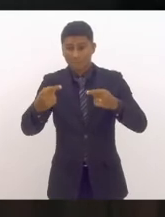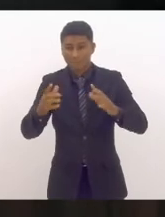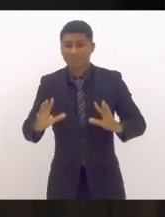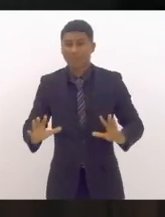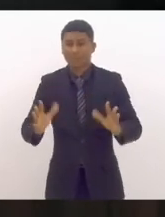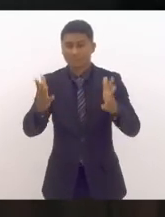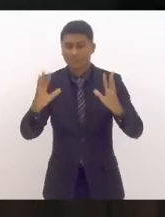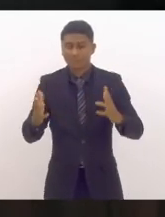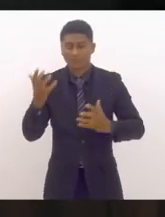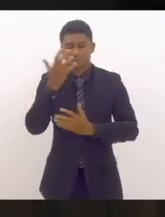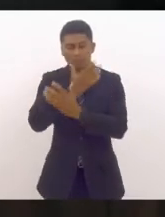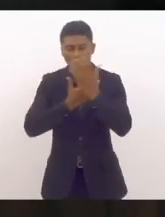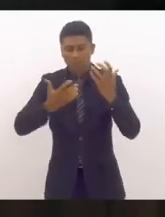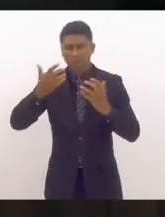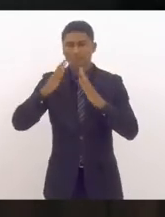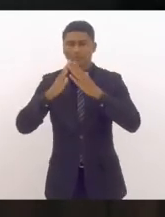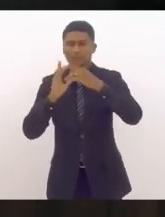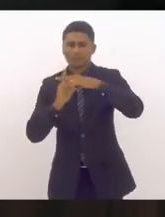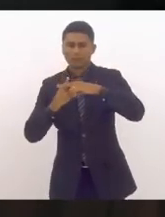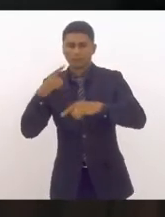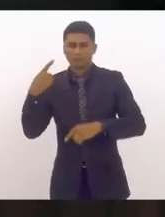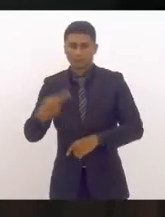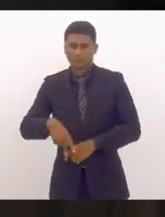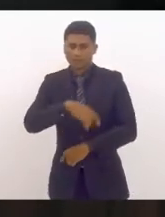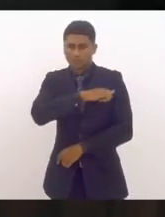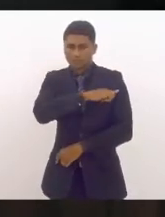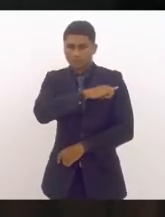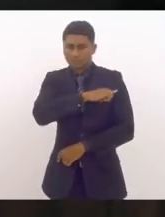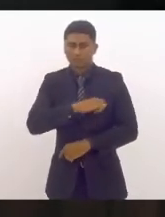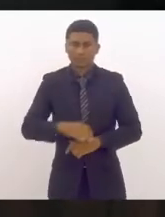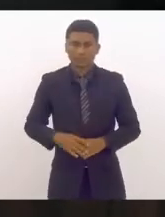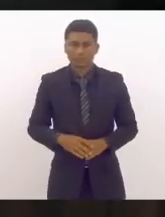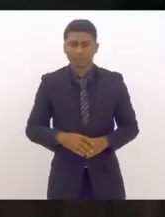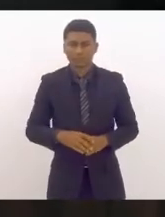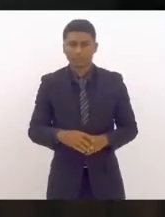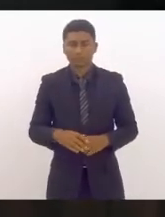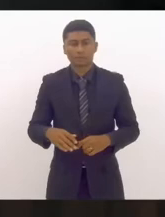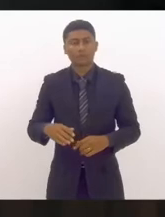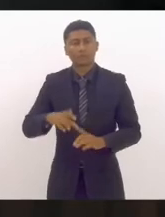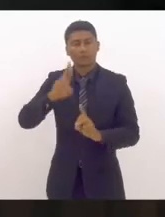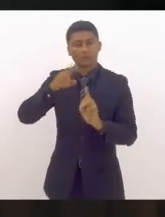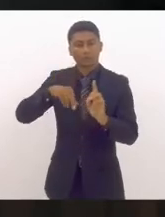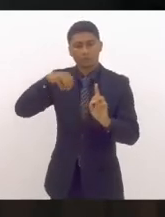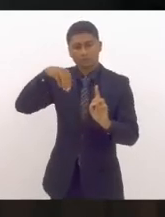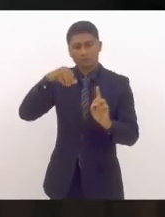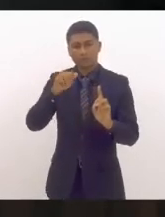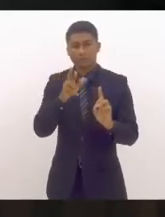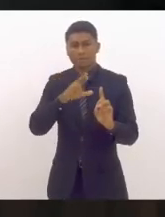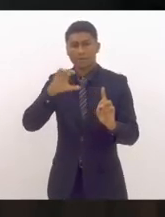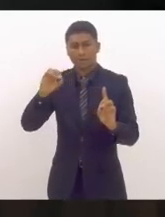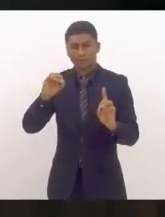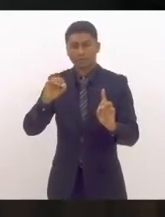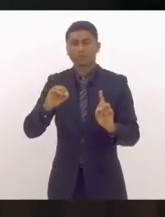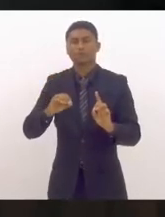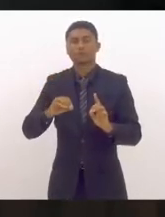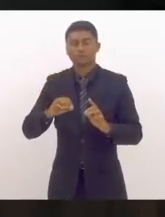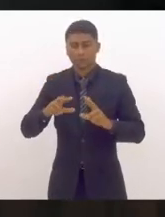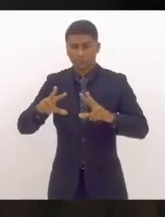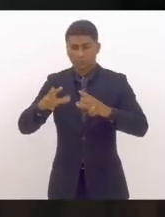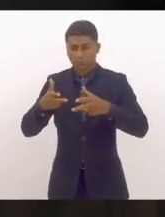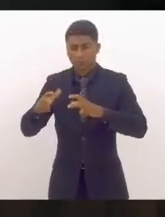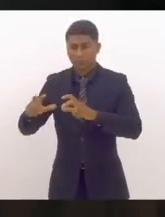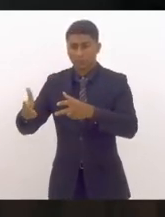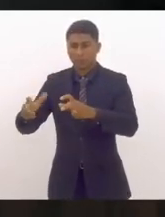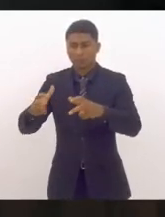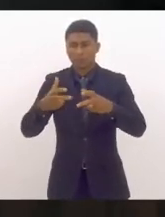âmbito do Estado do Rio de Janeiro. Parecer da Comissão de Constituição e Justiça pela condicionalidade. Relator deputado Márcio Pacheco. Pendente de pareceres das Comissões de